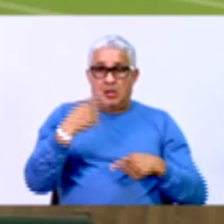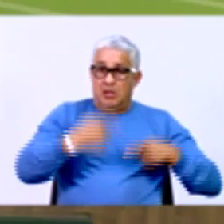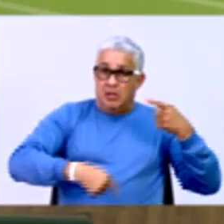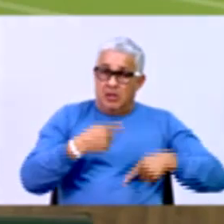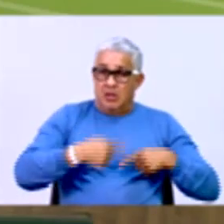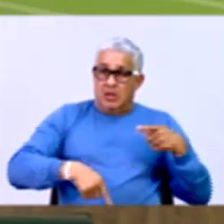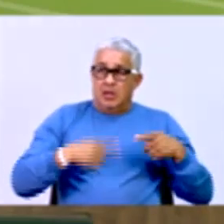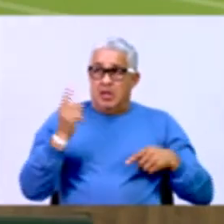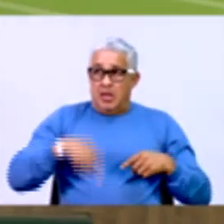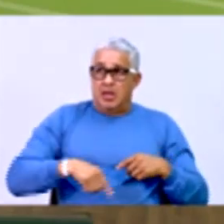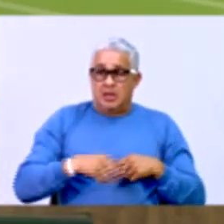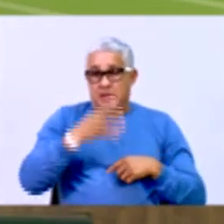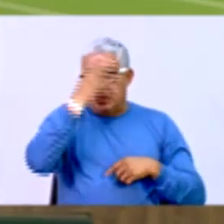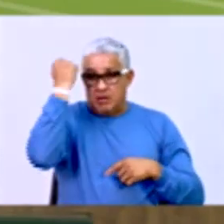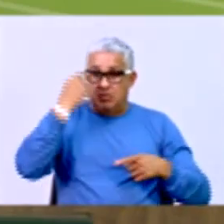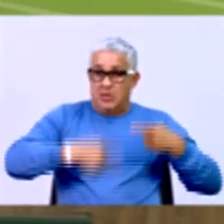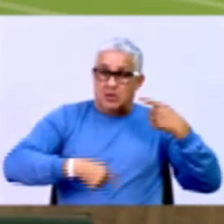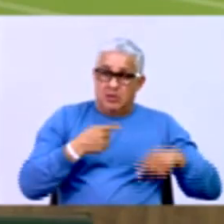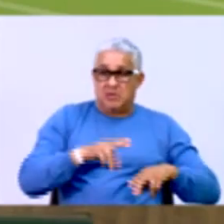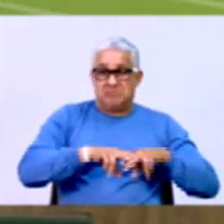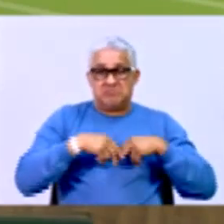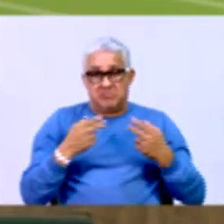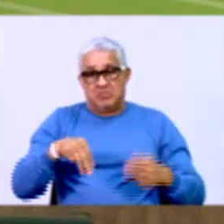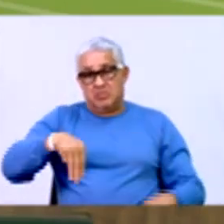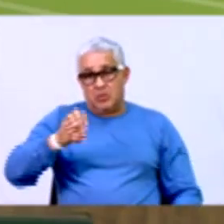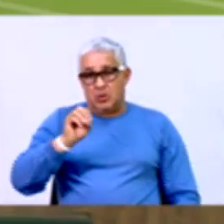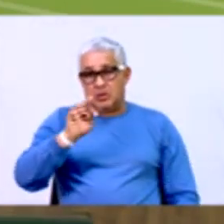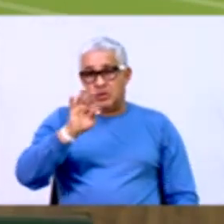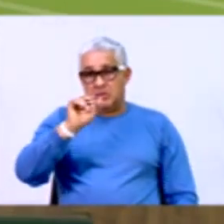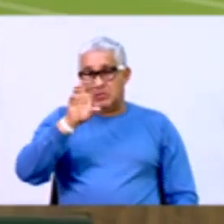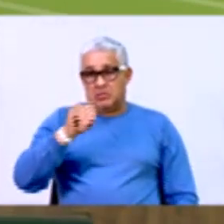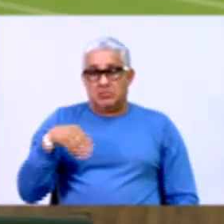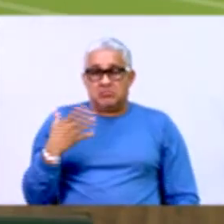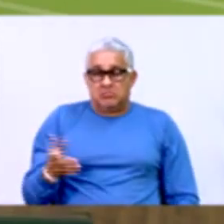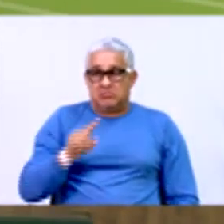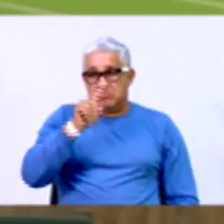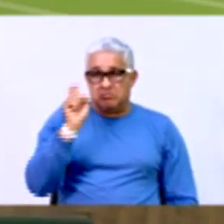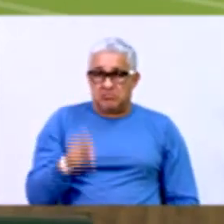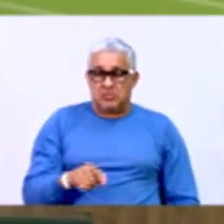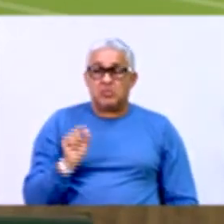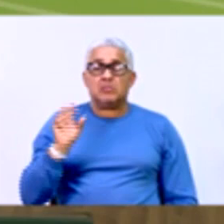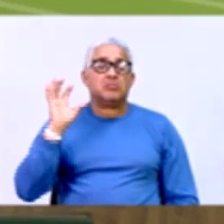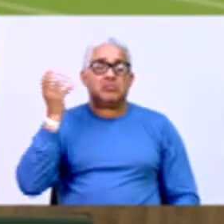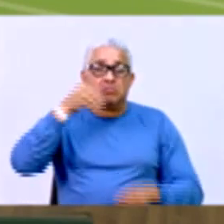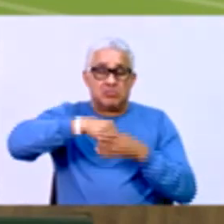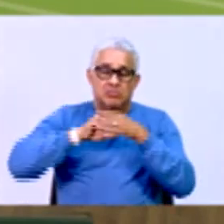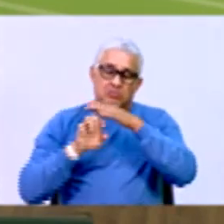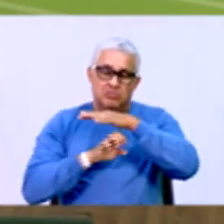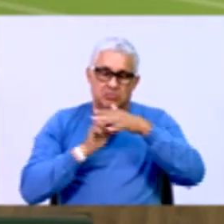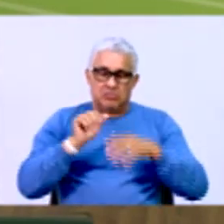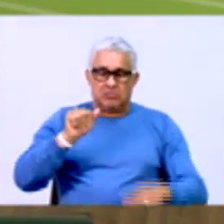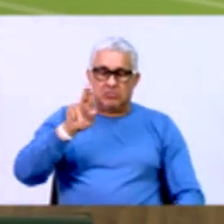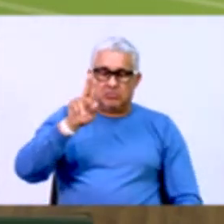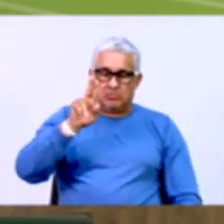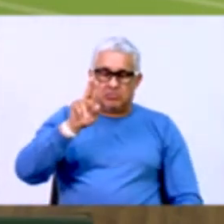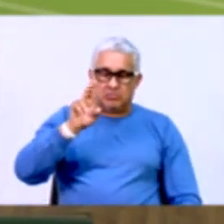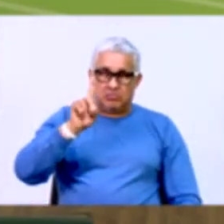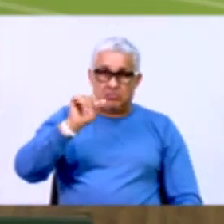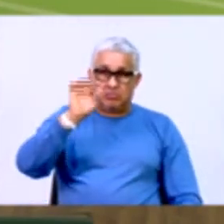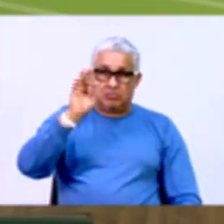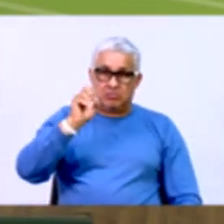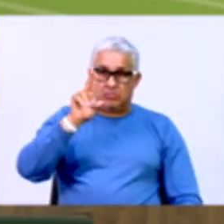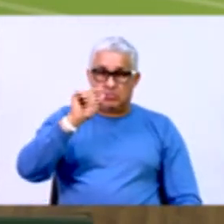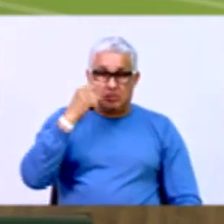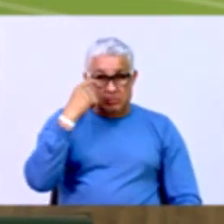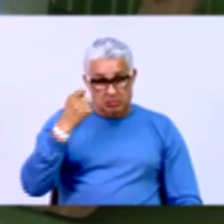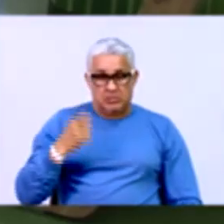você esqueceu a política por algum motivo, né? Mas a questão é essa, o que está acontecendo na empresa? A auditoria é justamente isso, é bem